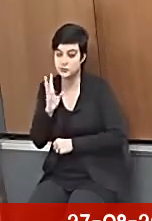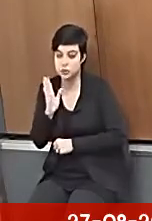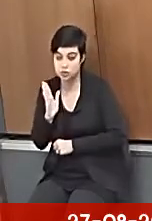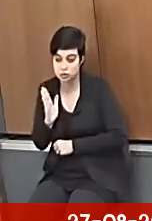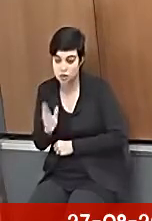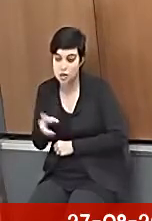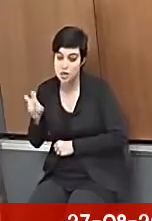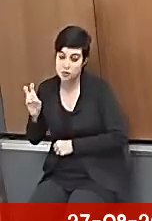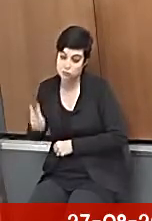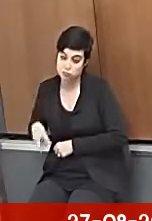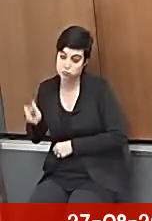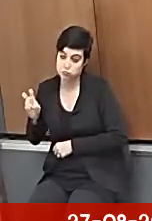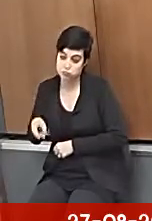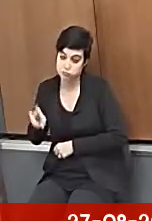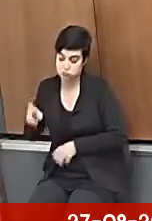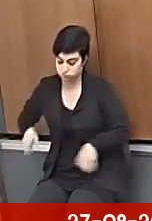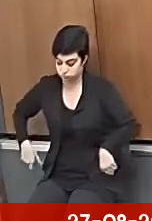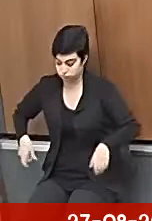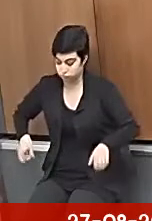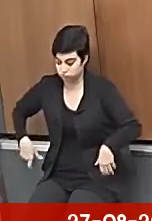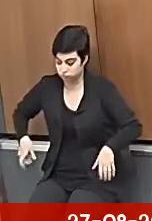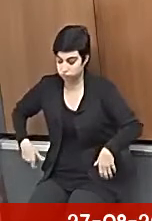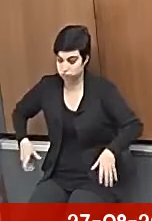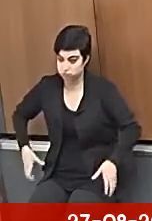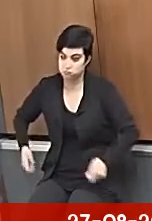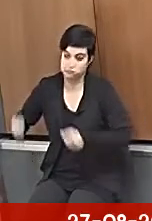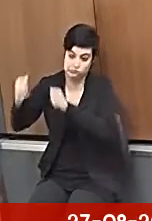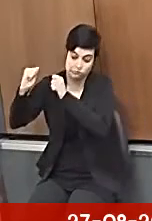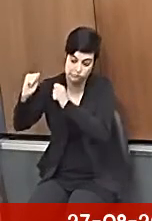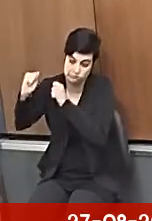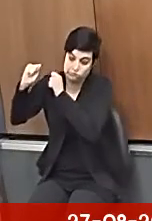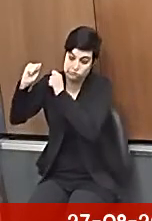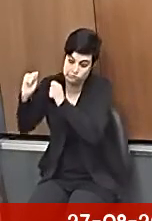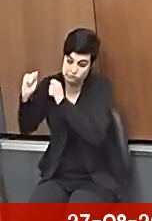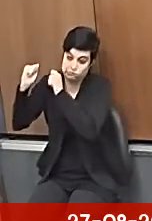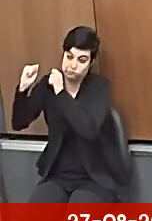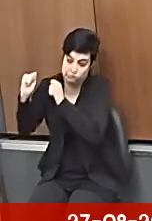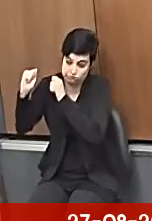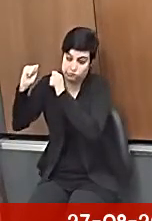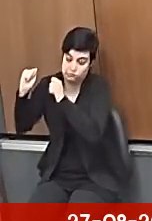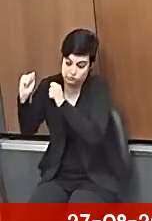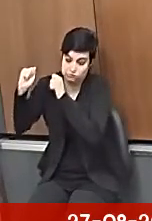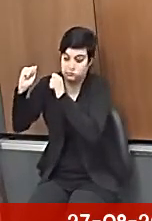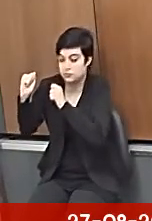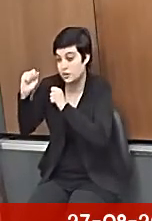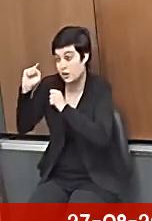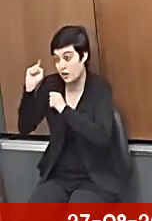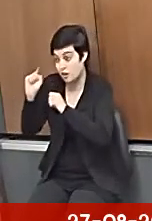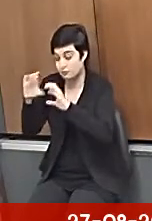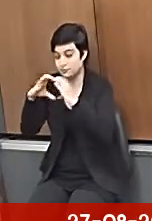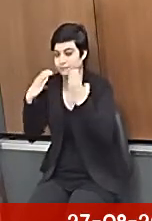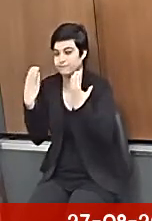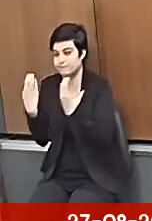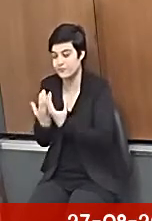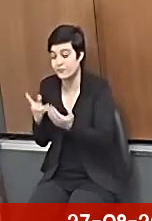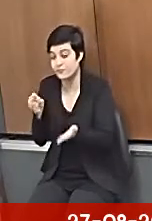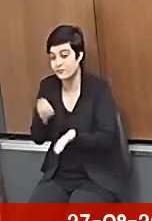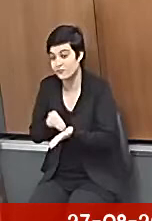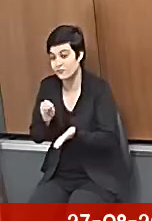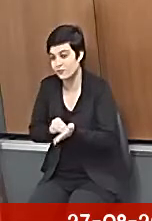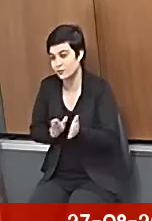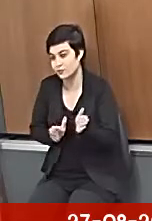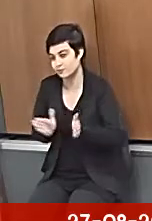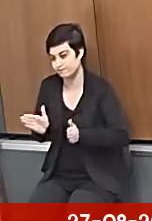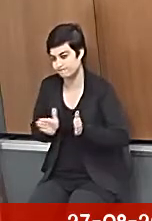né de cadeira de rodas nos braços em arquibancada eo que eu já disputei também por falta de acessibilidade né